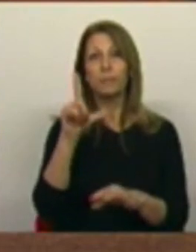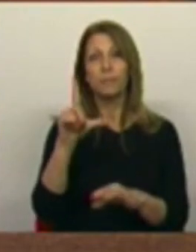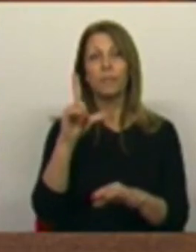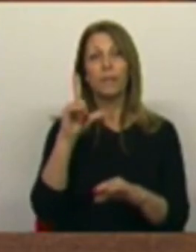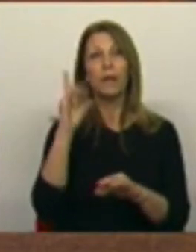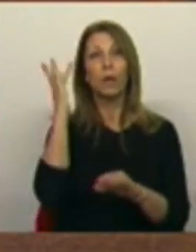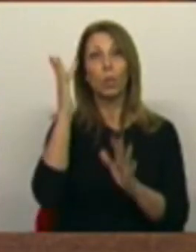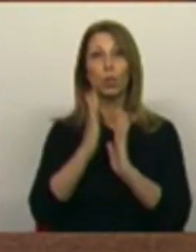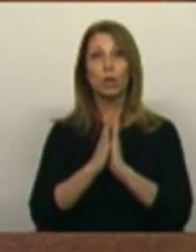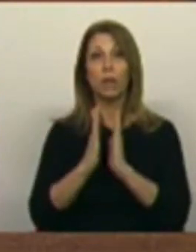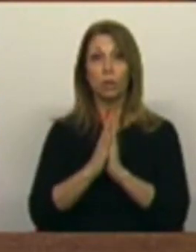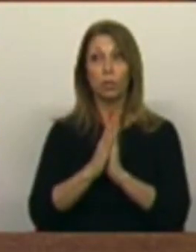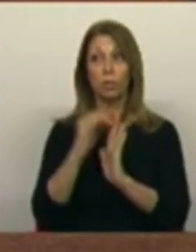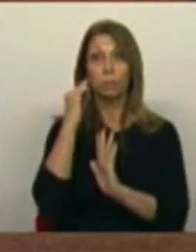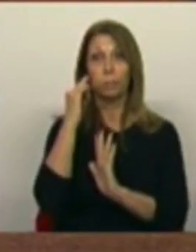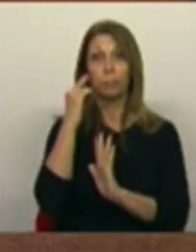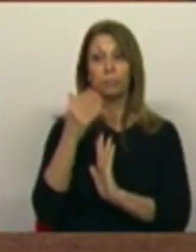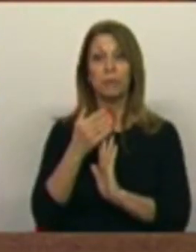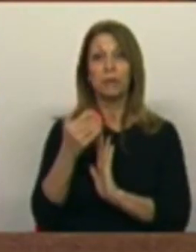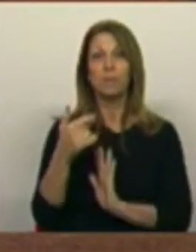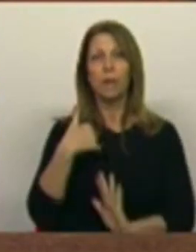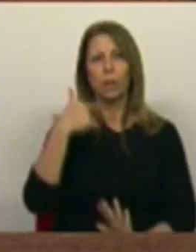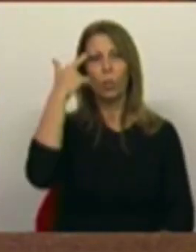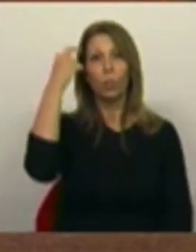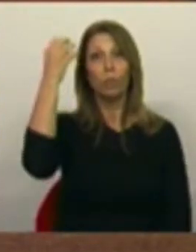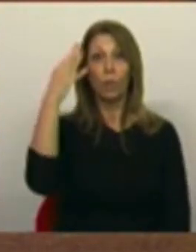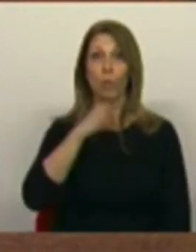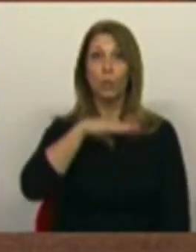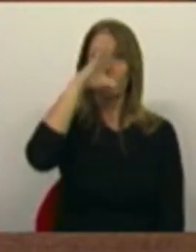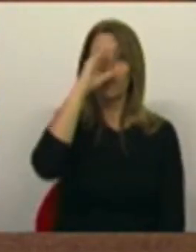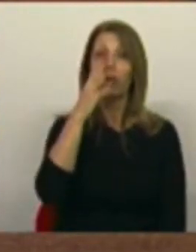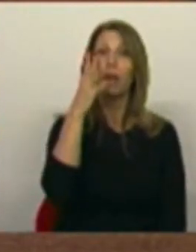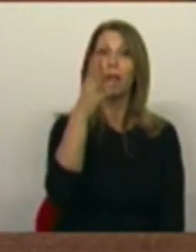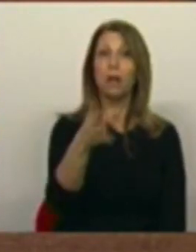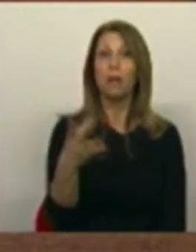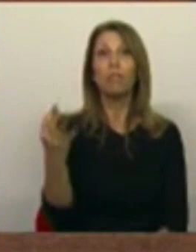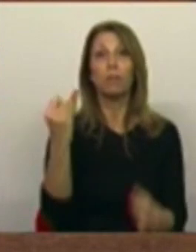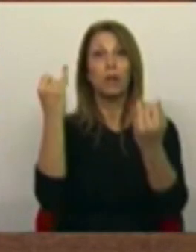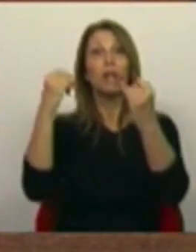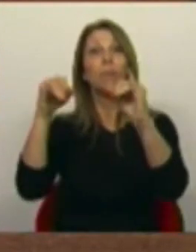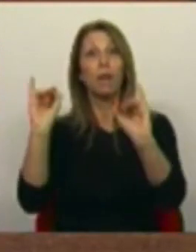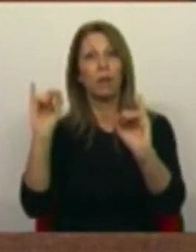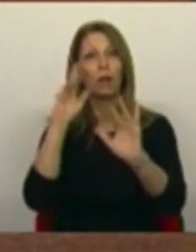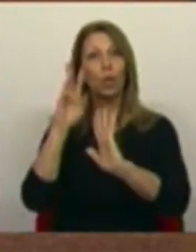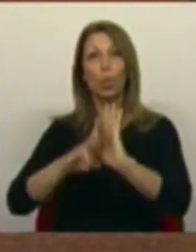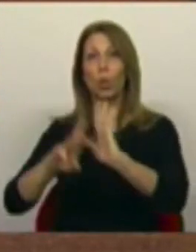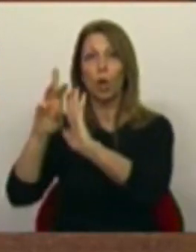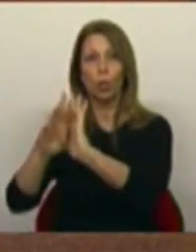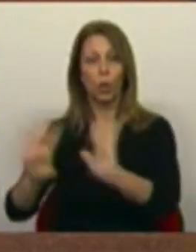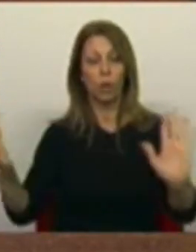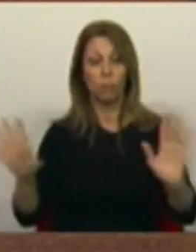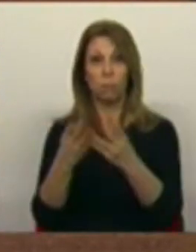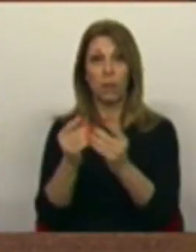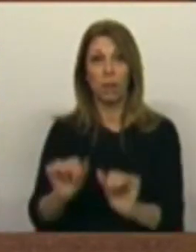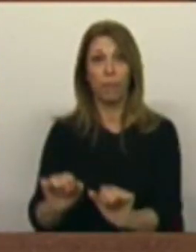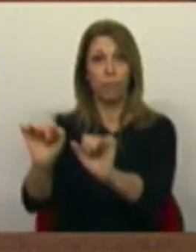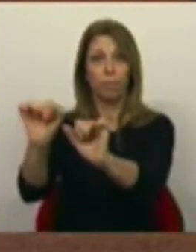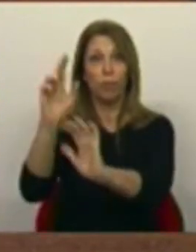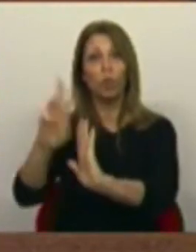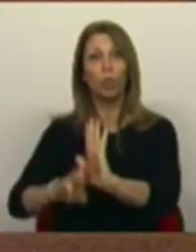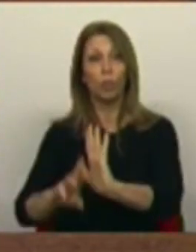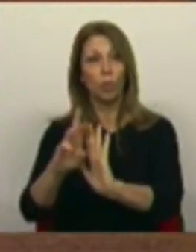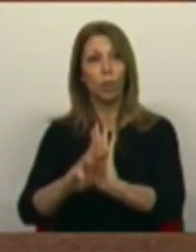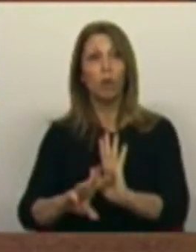daquilo que soubemos esta semana. Eu compreendo que o Sr. Ministro diga que são independentes os reguladores, que isto é uma matéria dos reguladores, que tenha